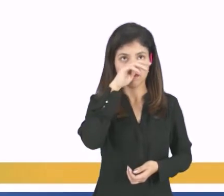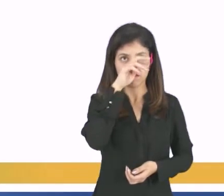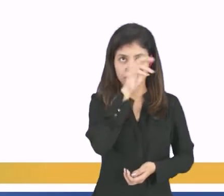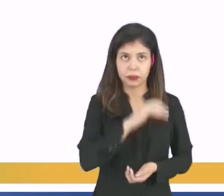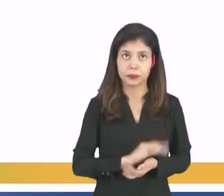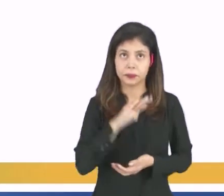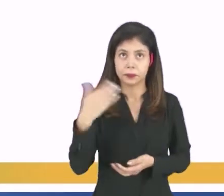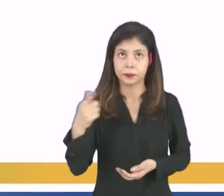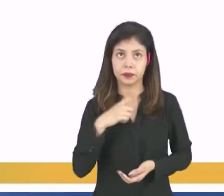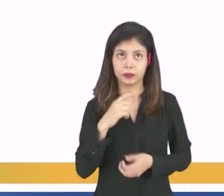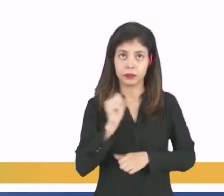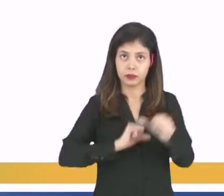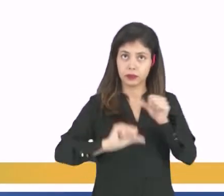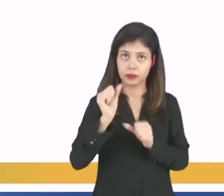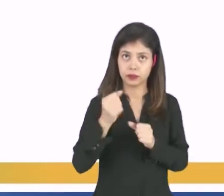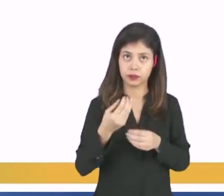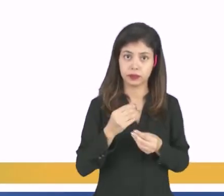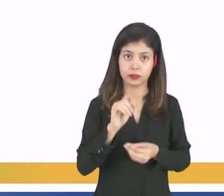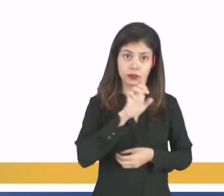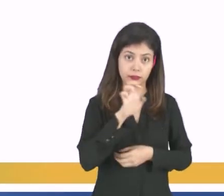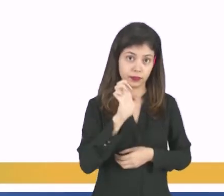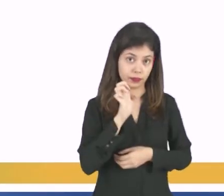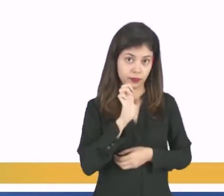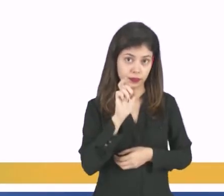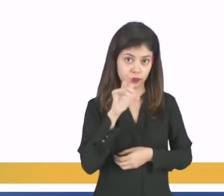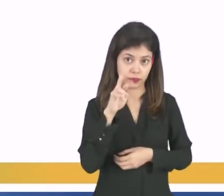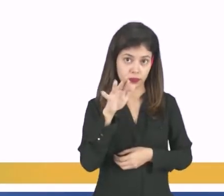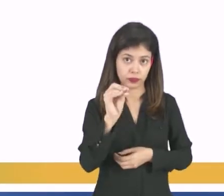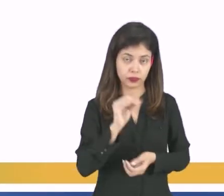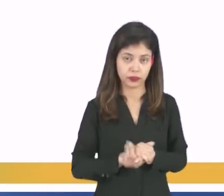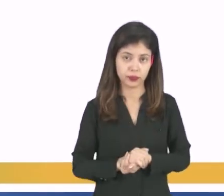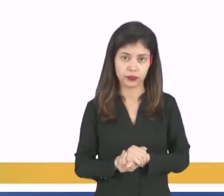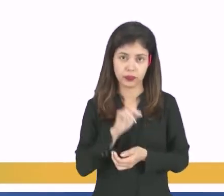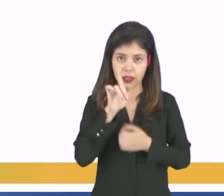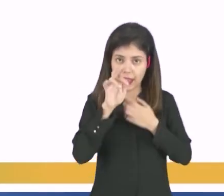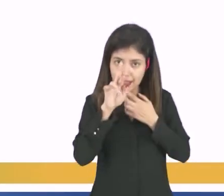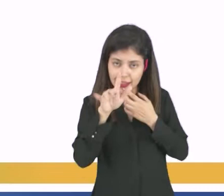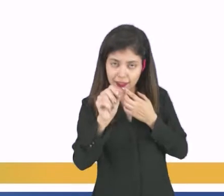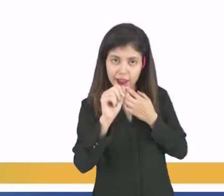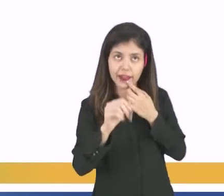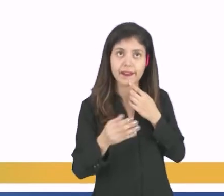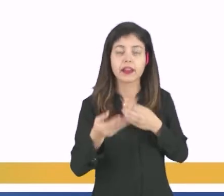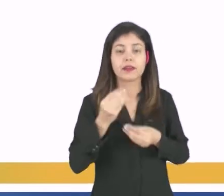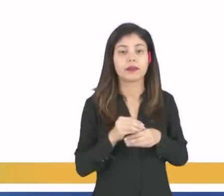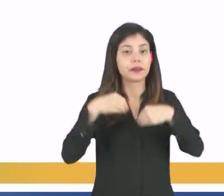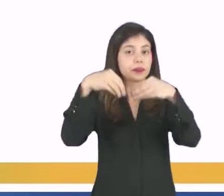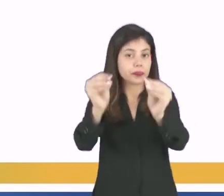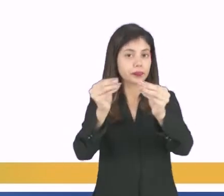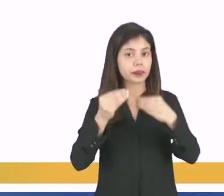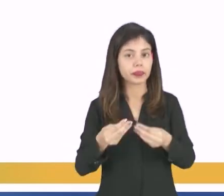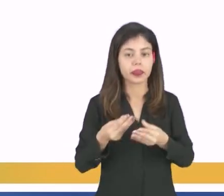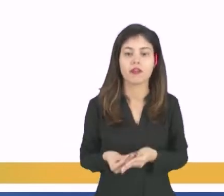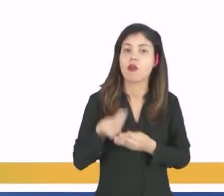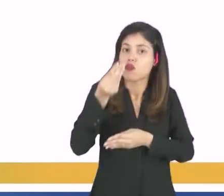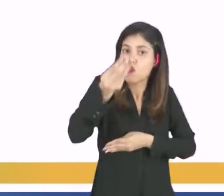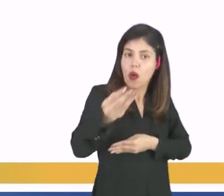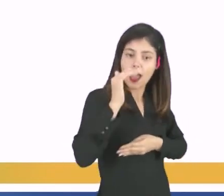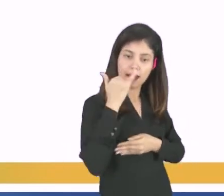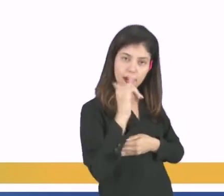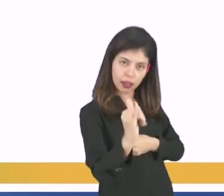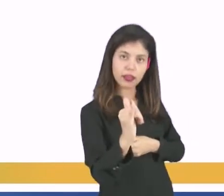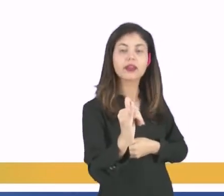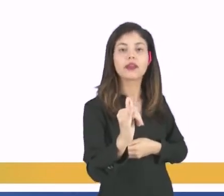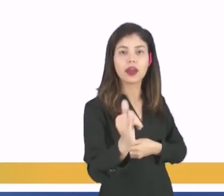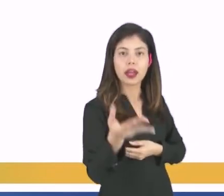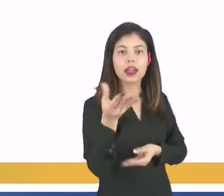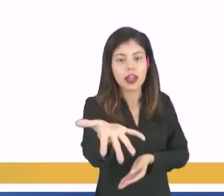oxirredução, que é quando ocorre a transferência de elétrons. São aqueles elementos químicos que vão doar e aqueles elementos químicos que